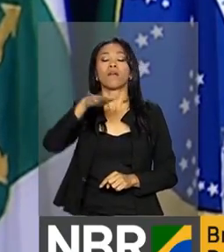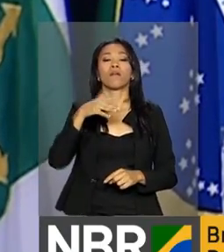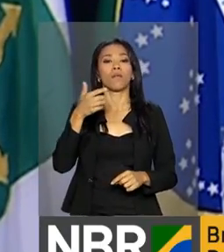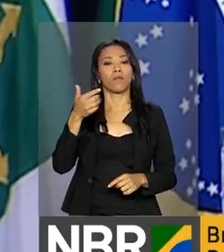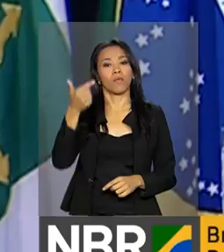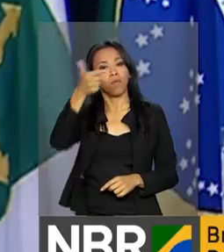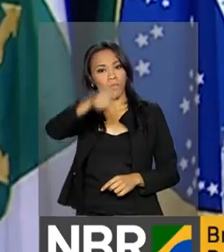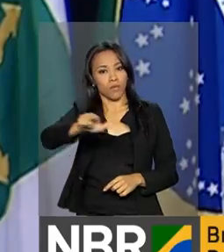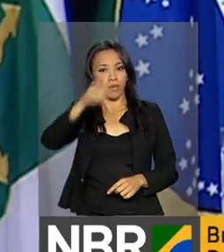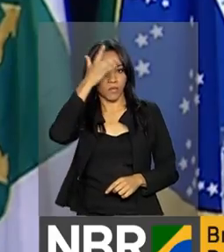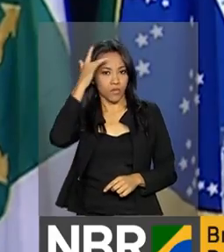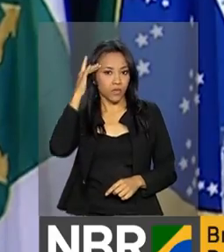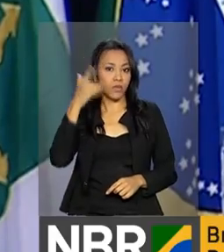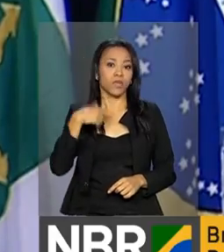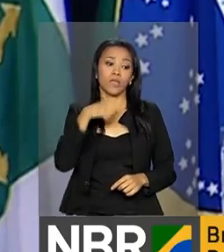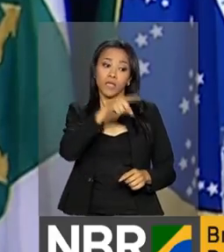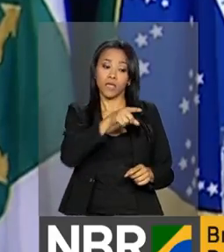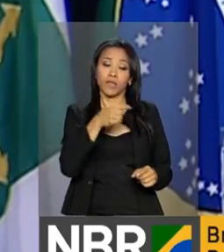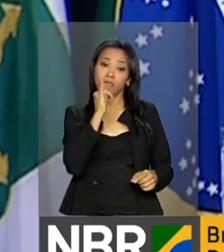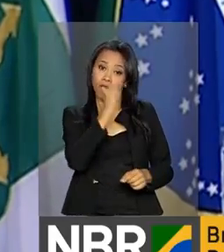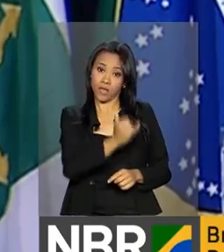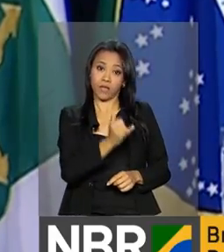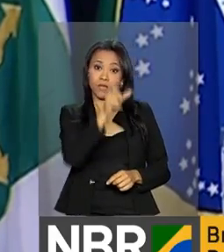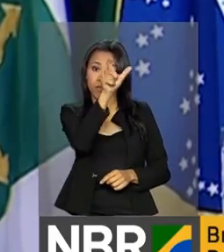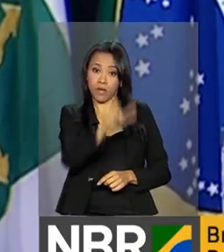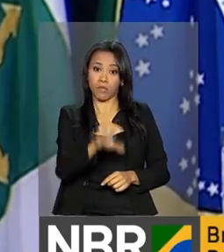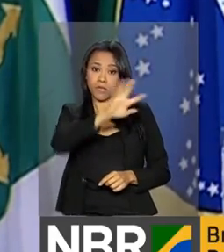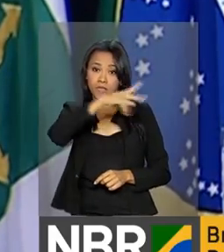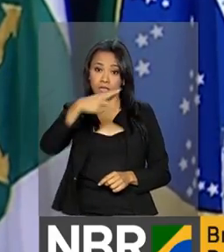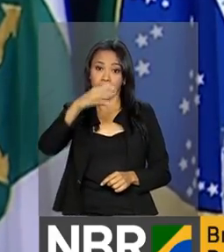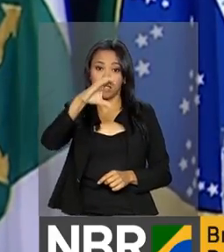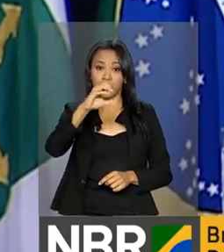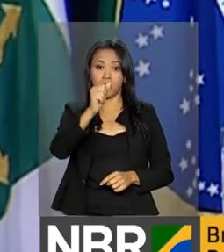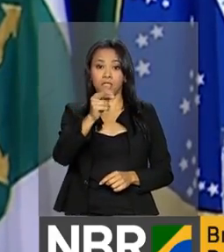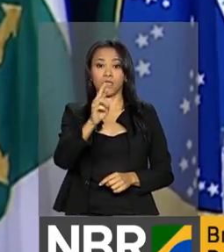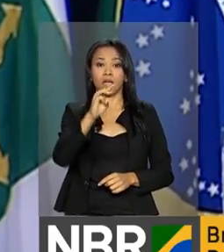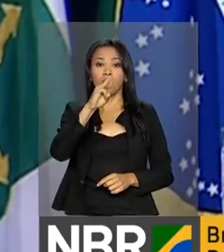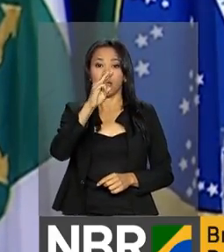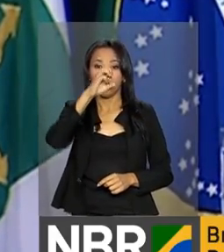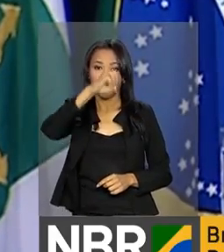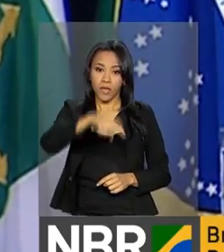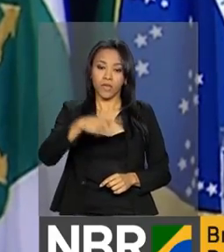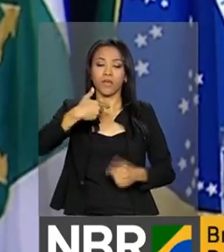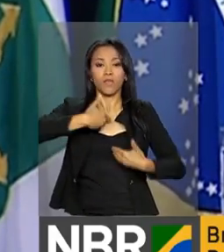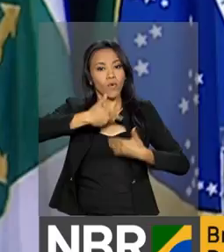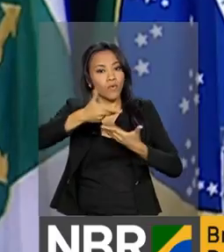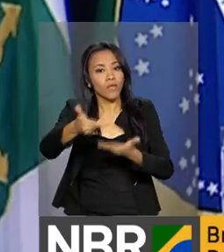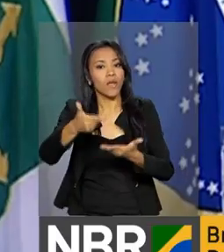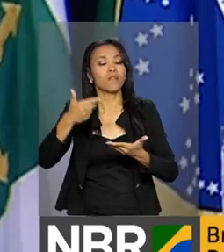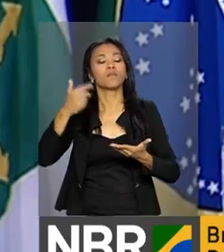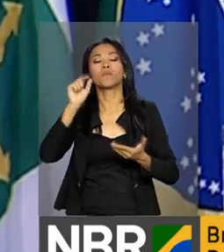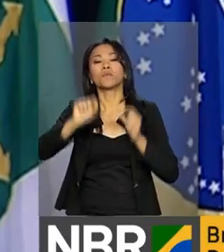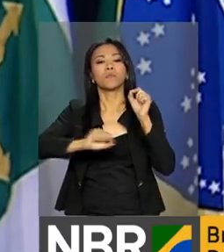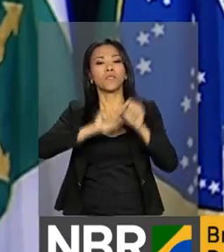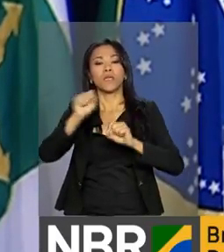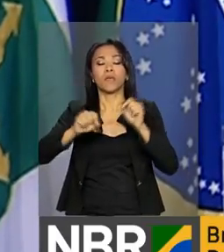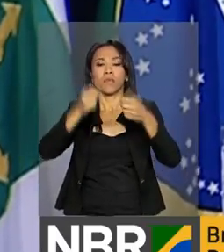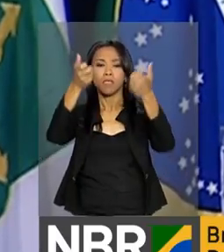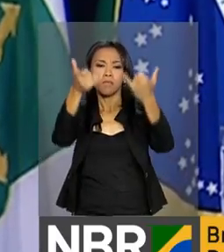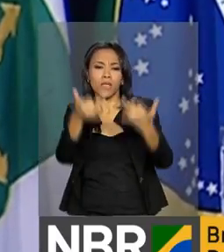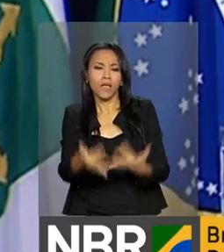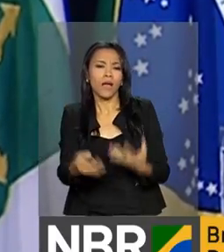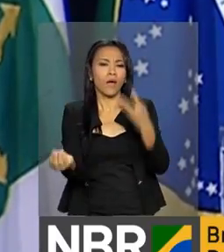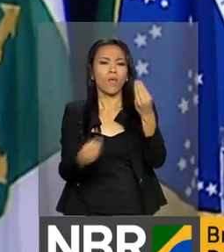a ministra cármen lúcia tive presidente camilo se eu tive a oportunidade ea honra de ser convidado para falar um pouco sobre a estrutura do ministério